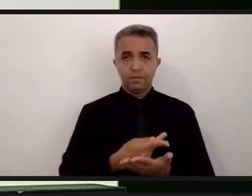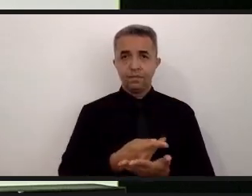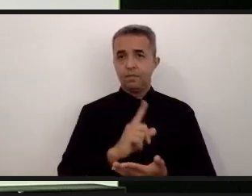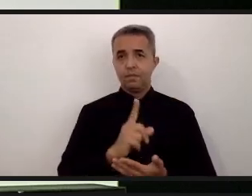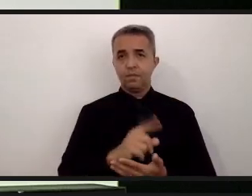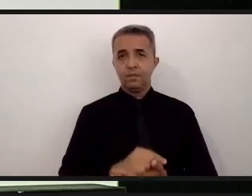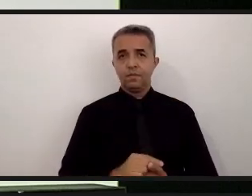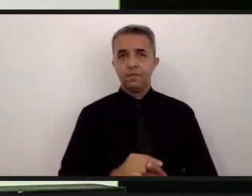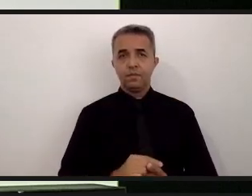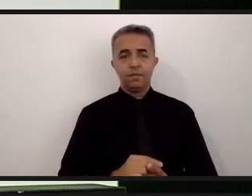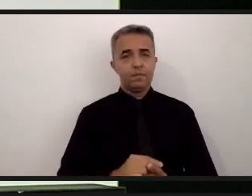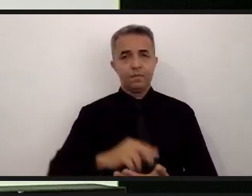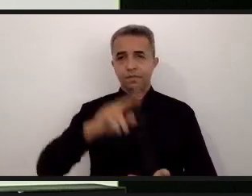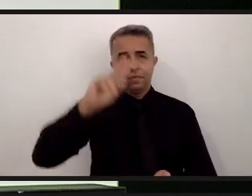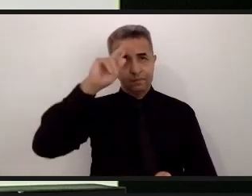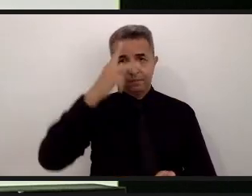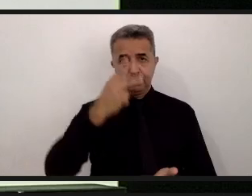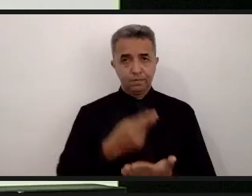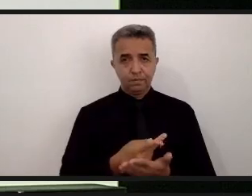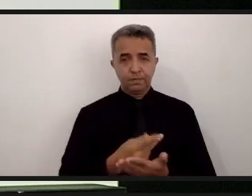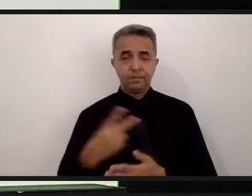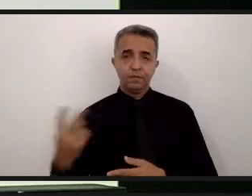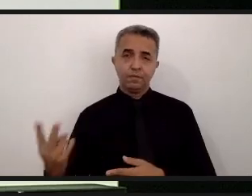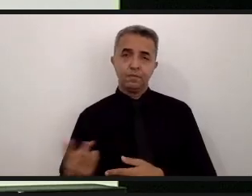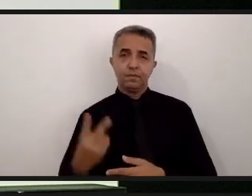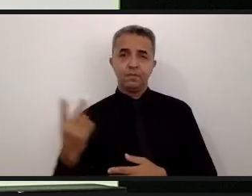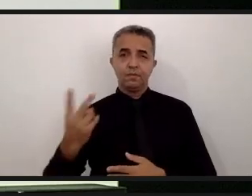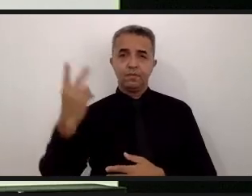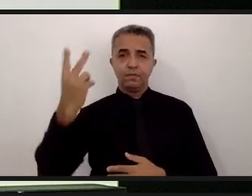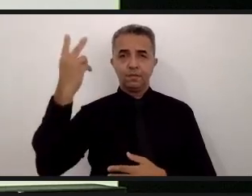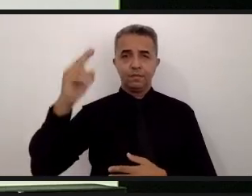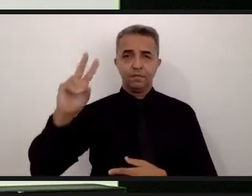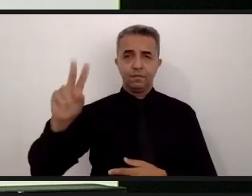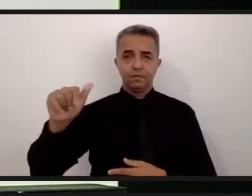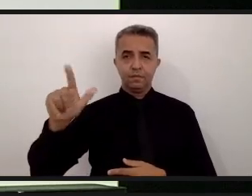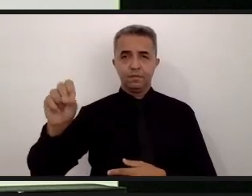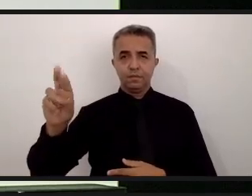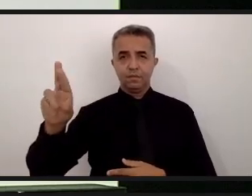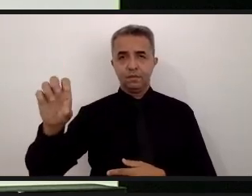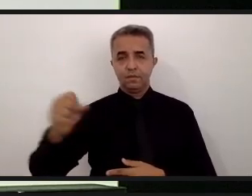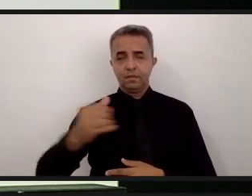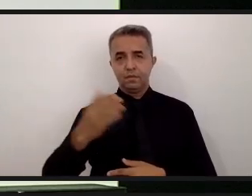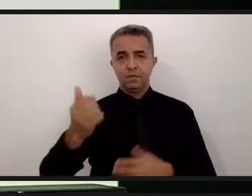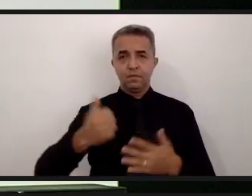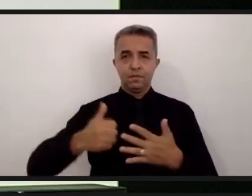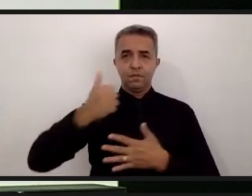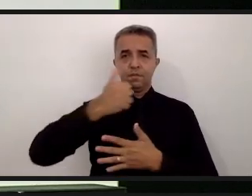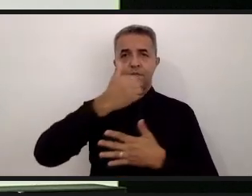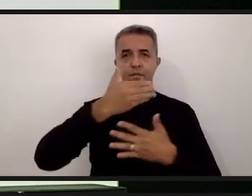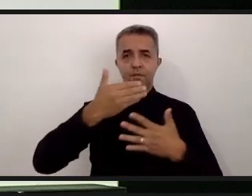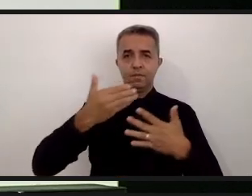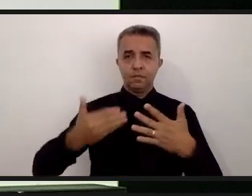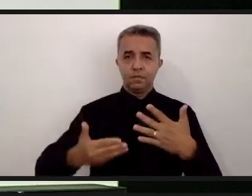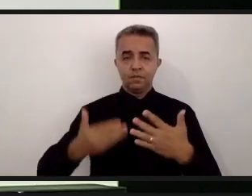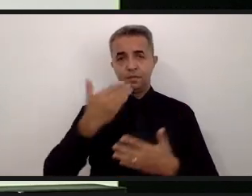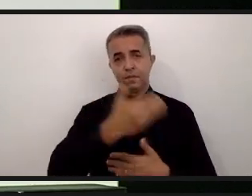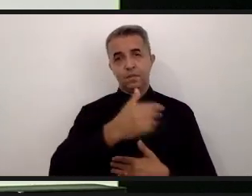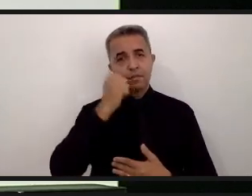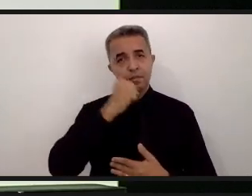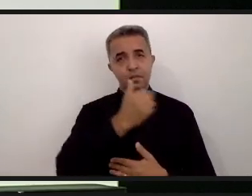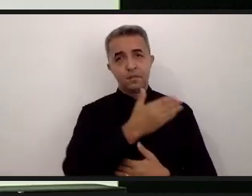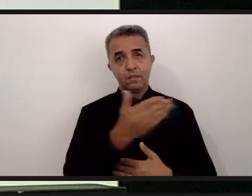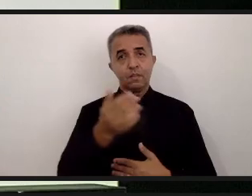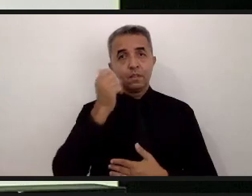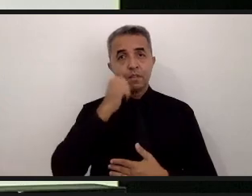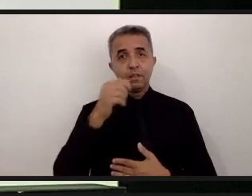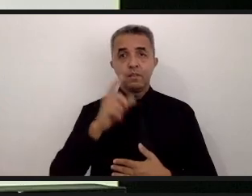não reconhecem os valores de nós, mulheres. As mulheres são presentes em quase todas as funções, se não